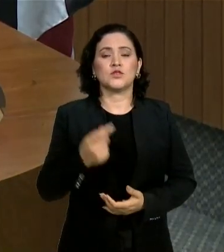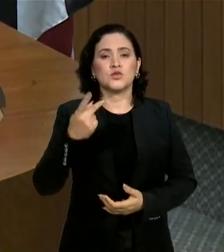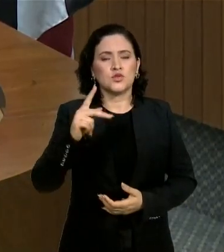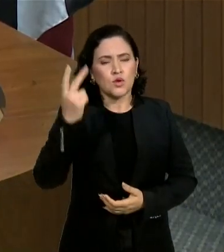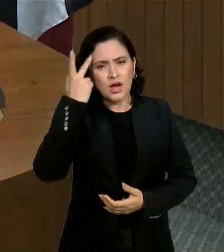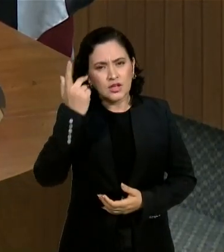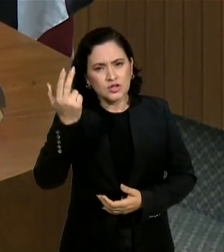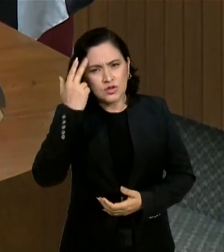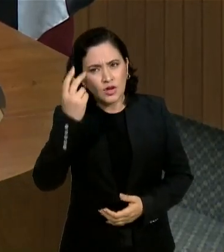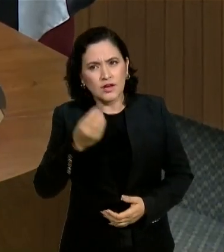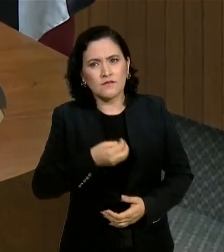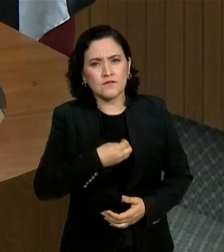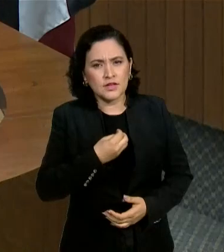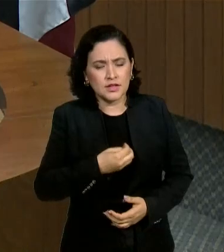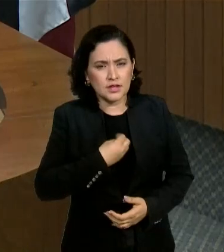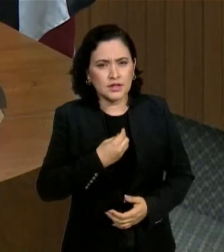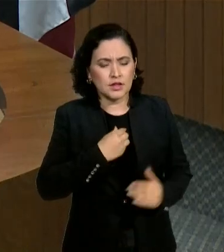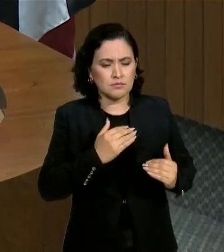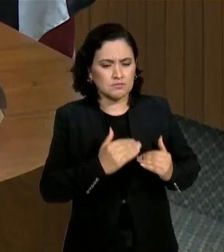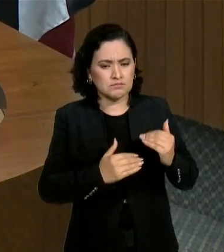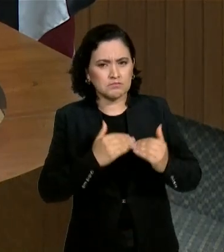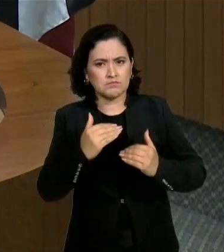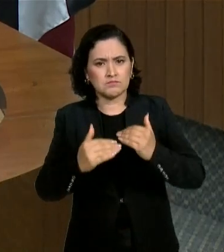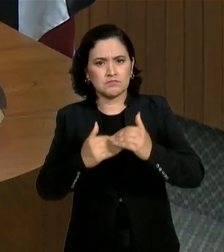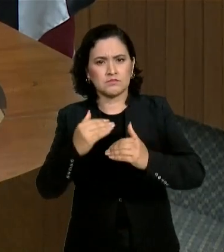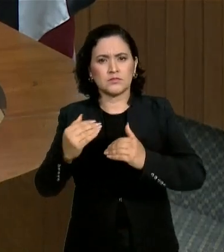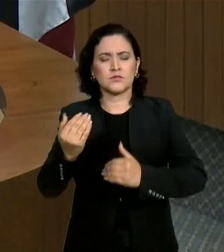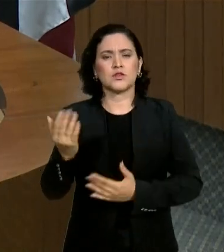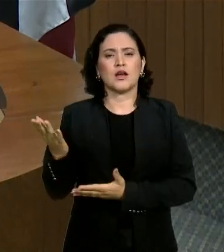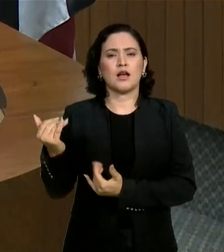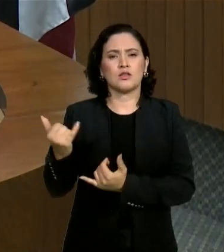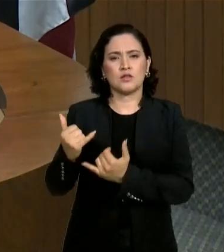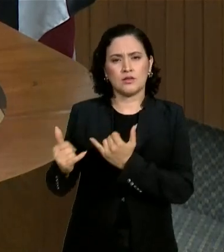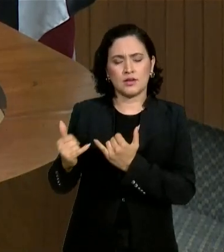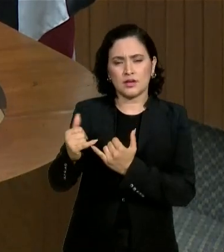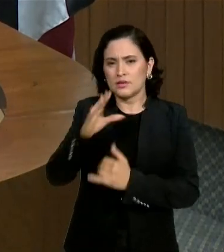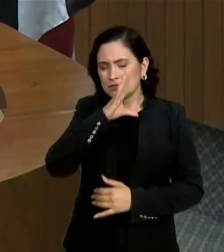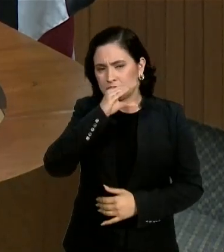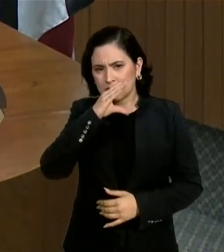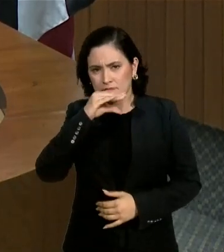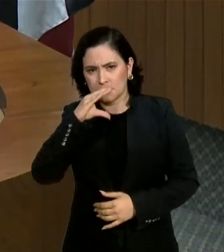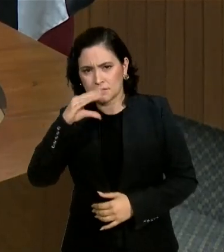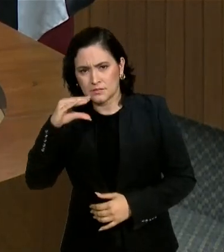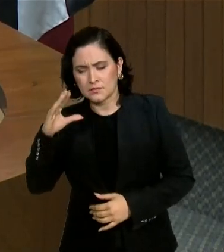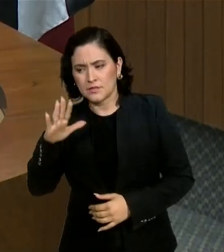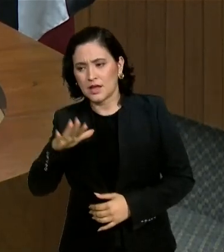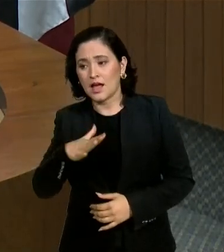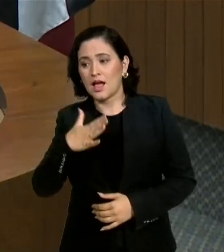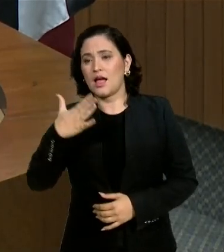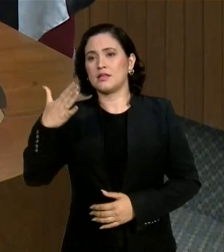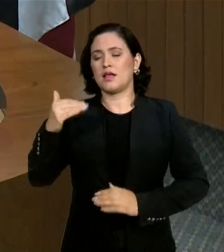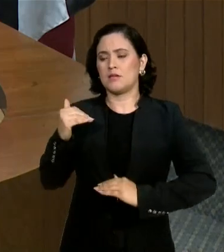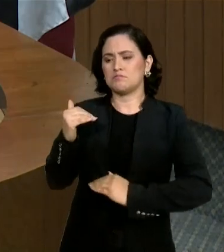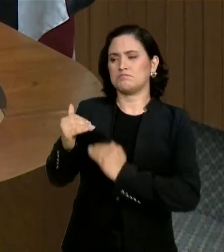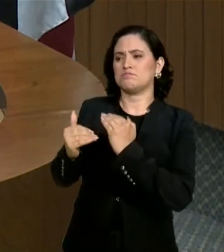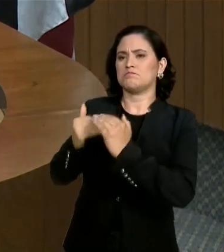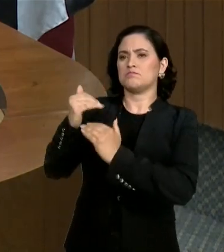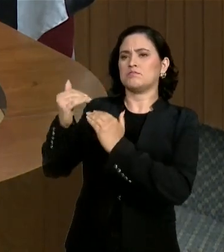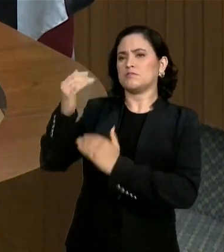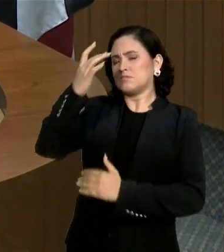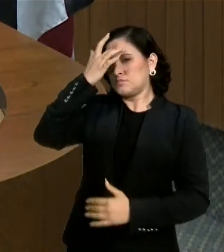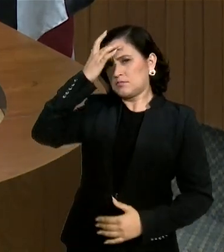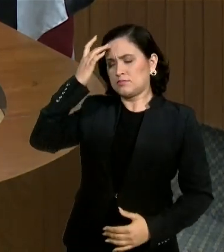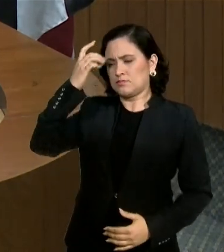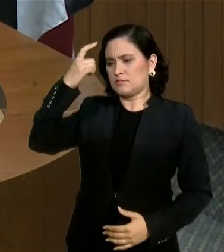vida, a recuperação que você teve na sua adolescência até se tornar um homem de valor depois de largar os